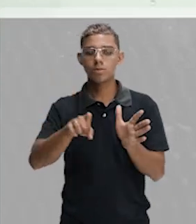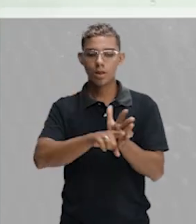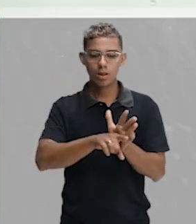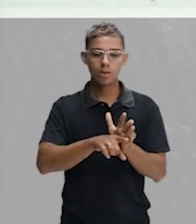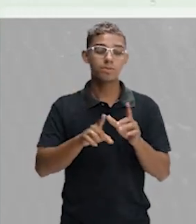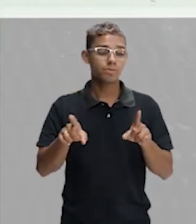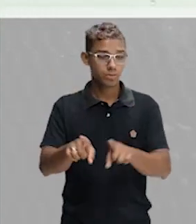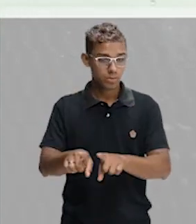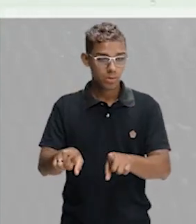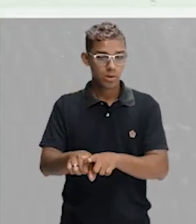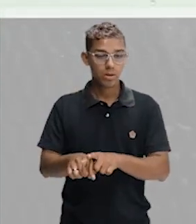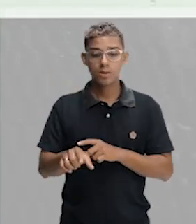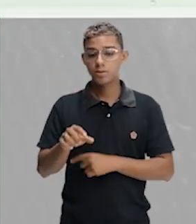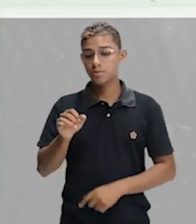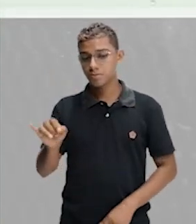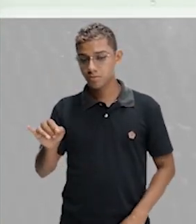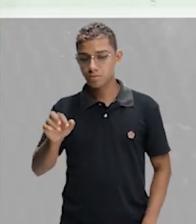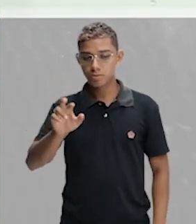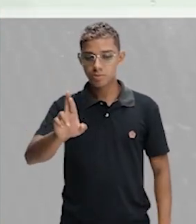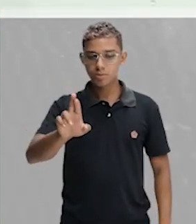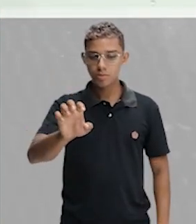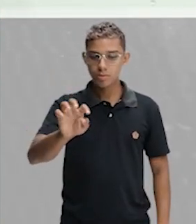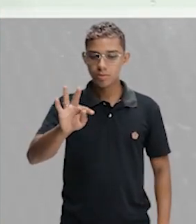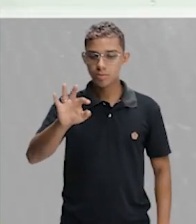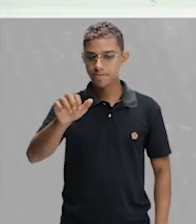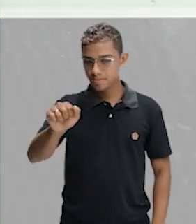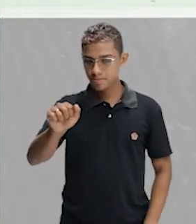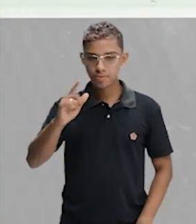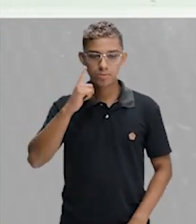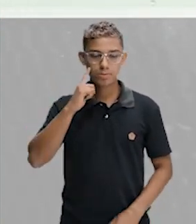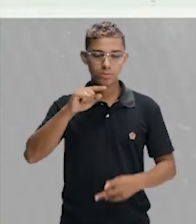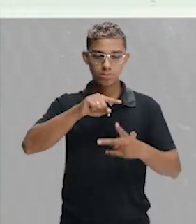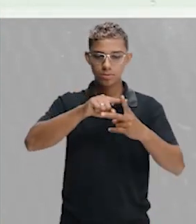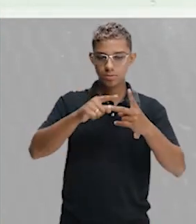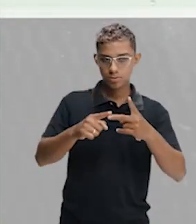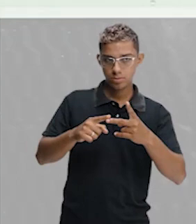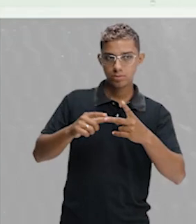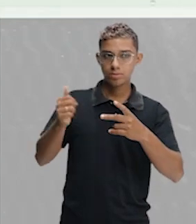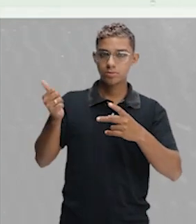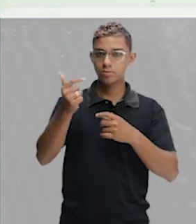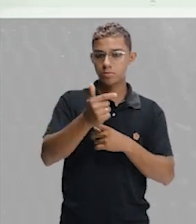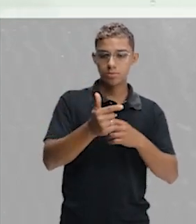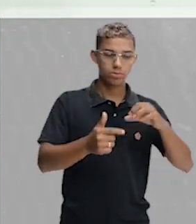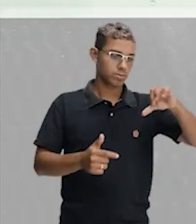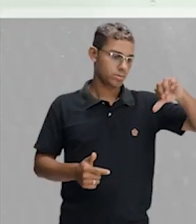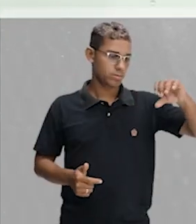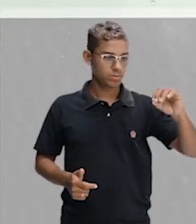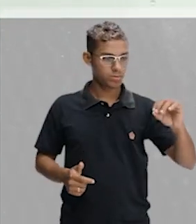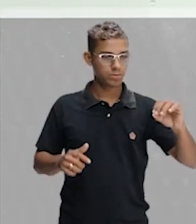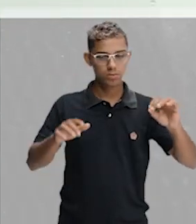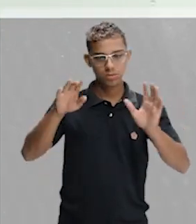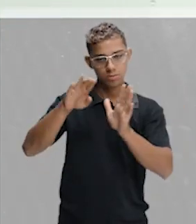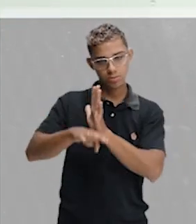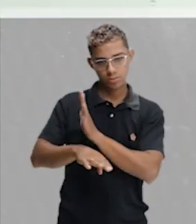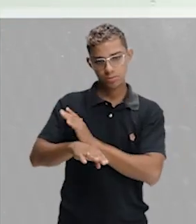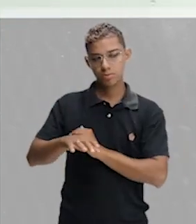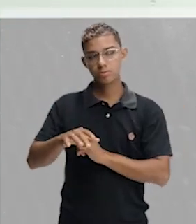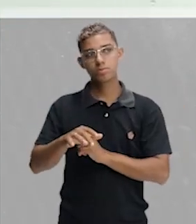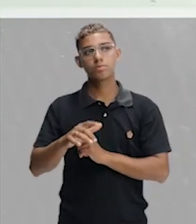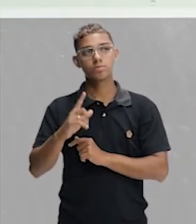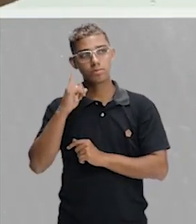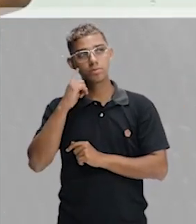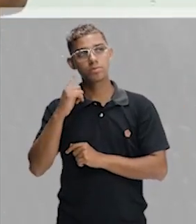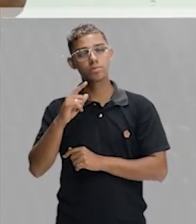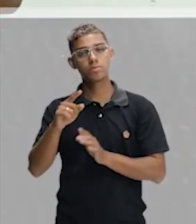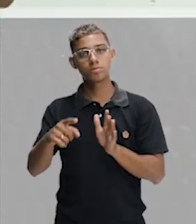reta r é uma reta que faz um ângulo maior que 90 e menor do que 180 o seu coeficiente angular vai ser